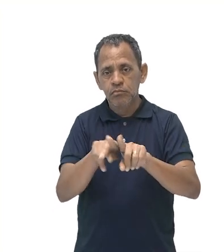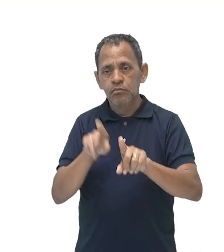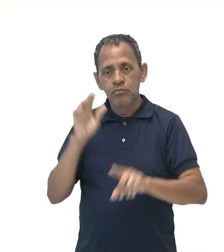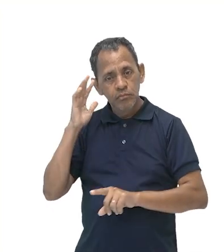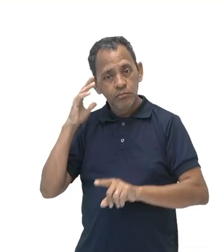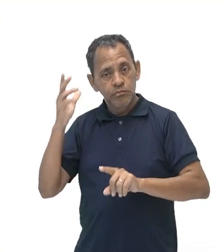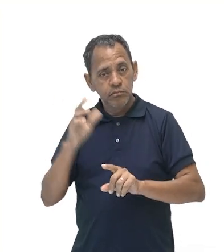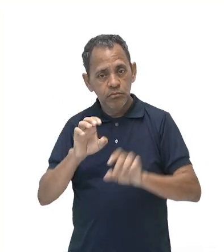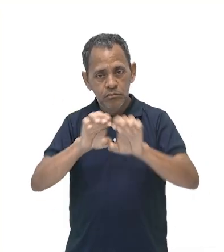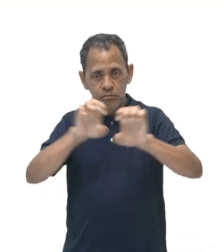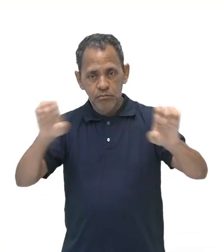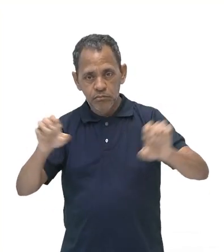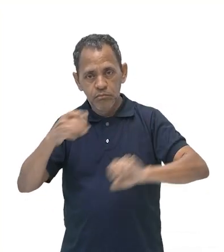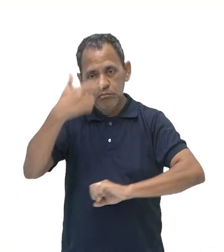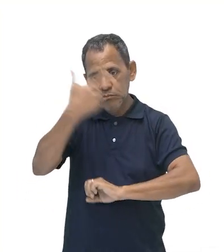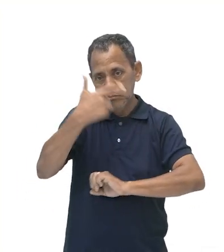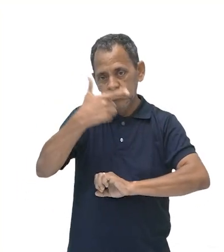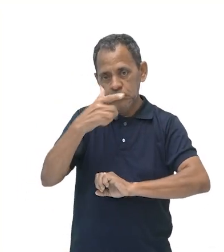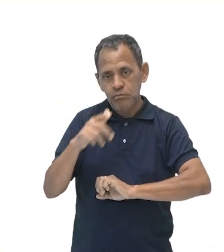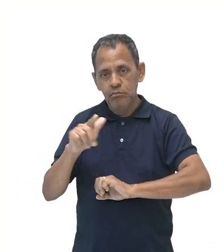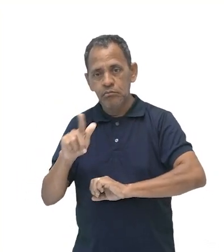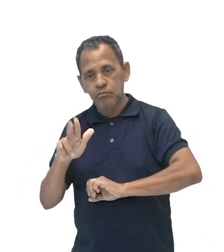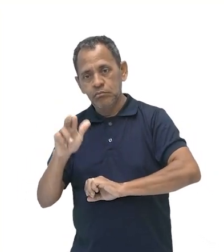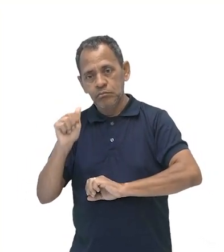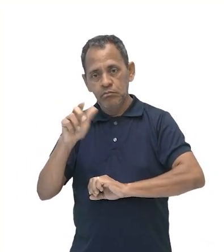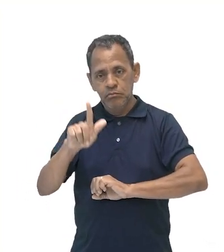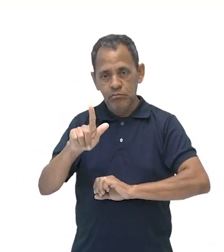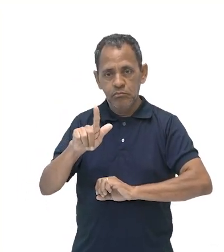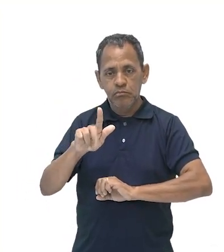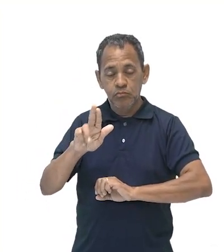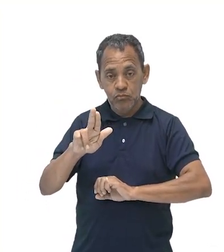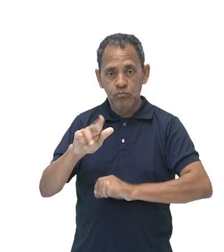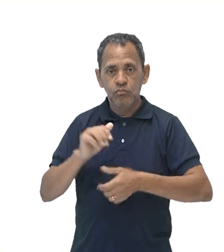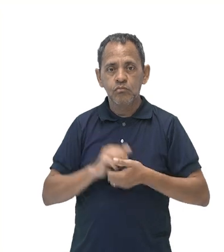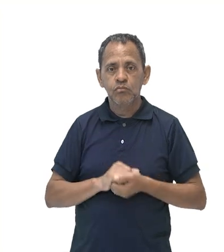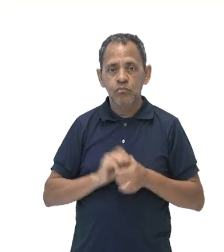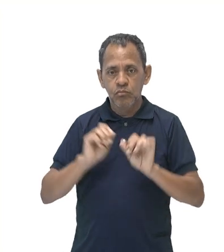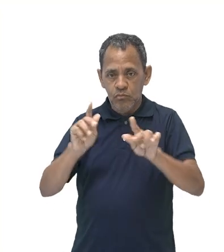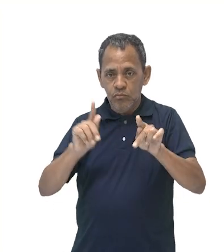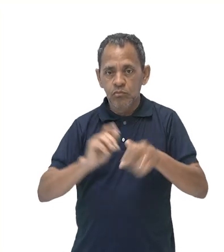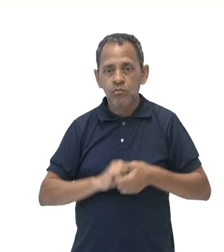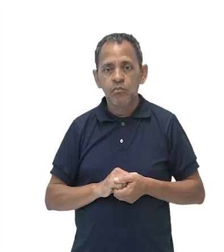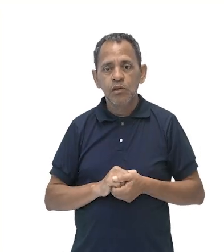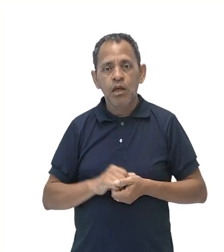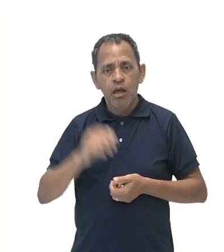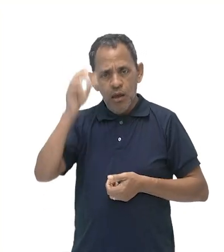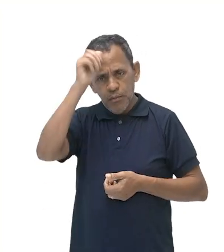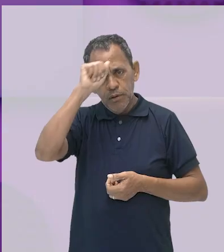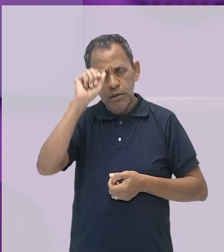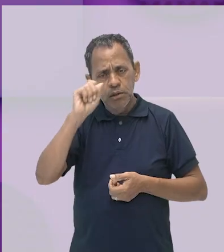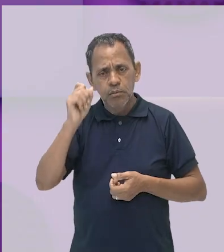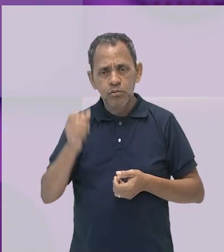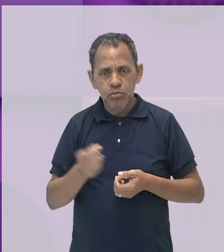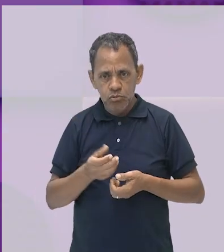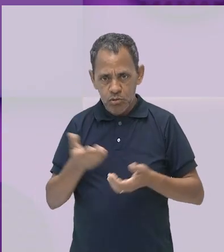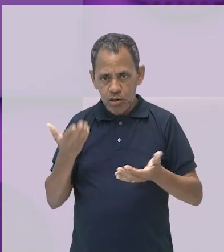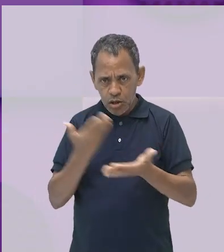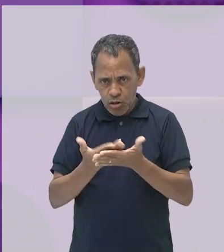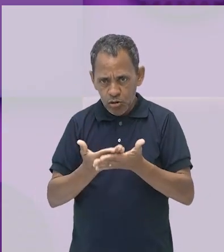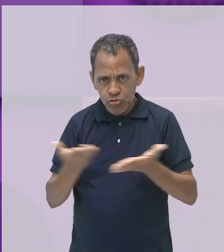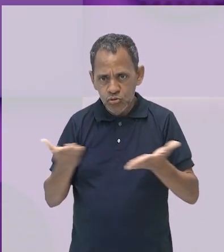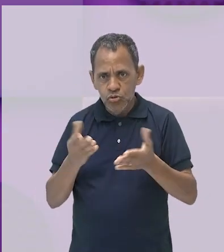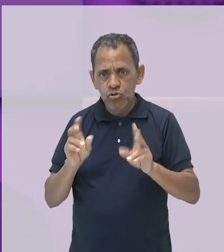uma equação do segundo grau. Beleza? Então, gente, aqui nós aprendemos nessa aula o